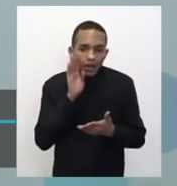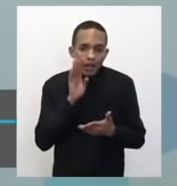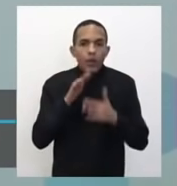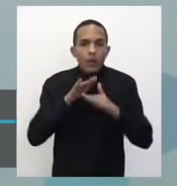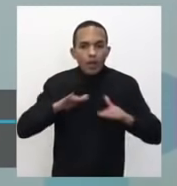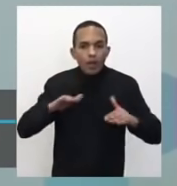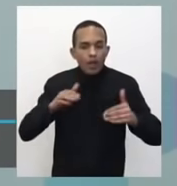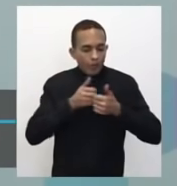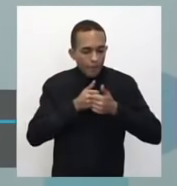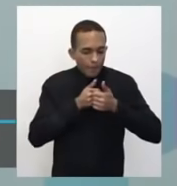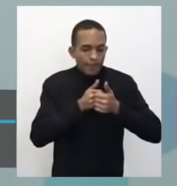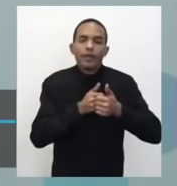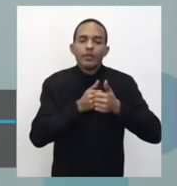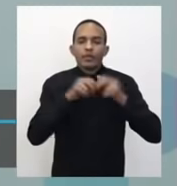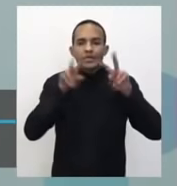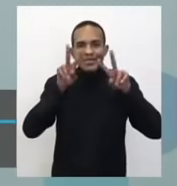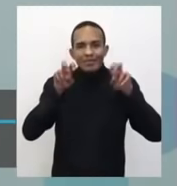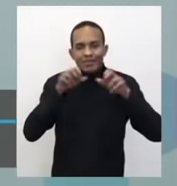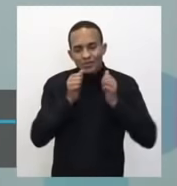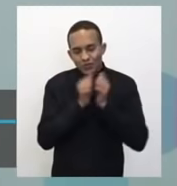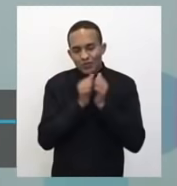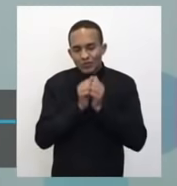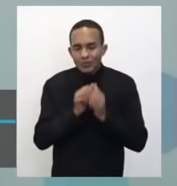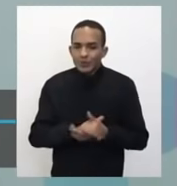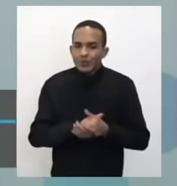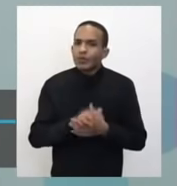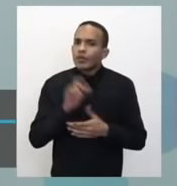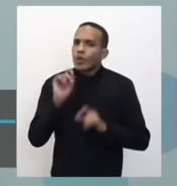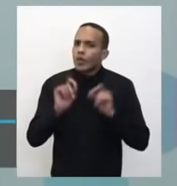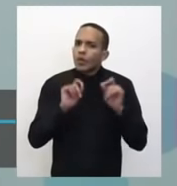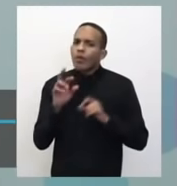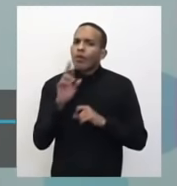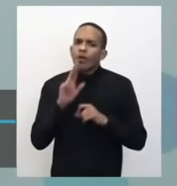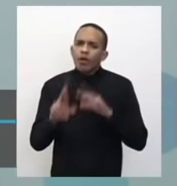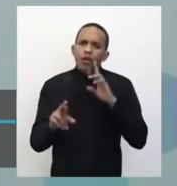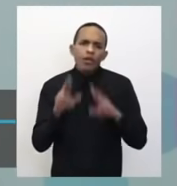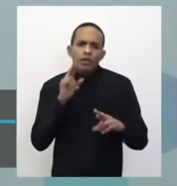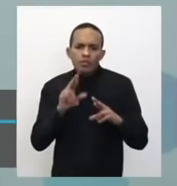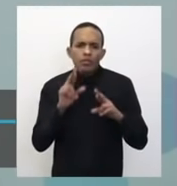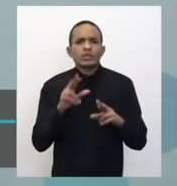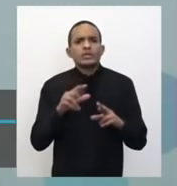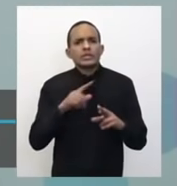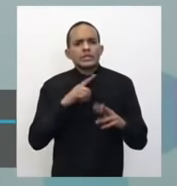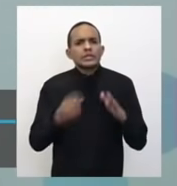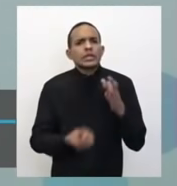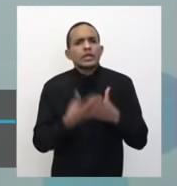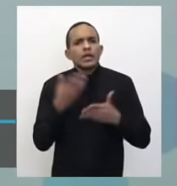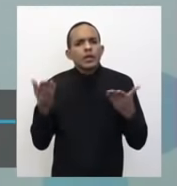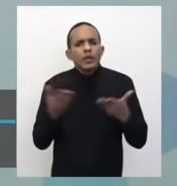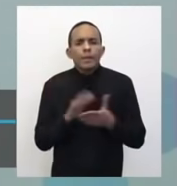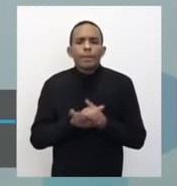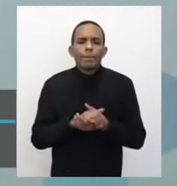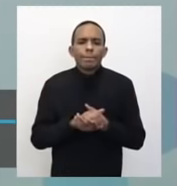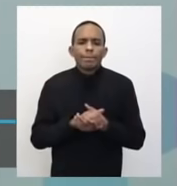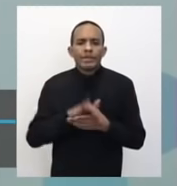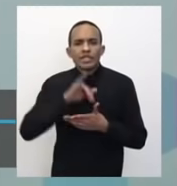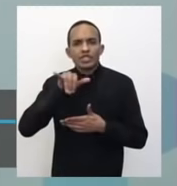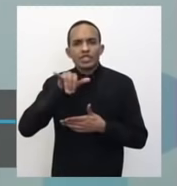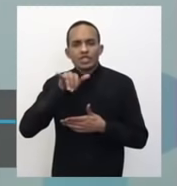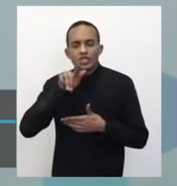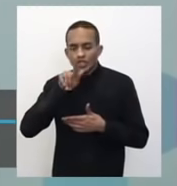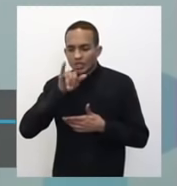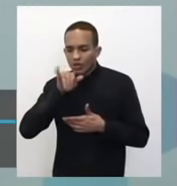estar acompanhando isso com eles, viu? Olha que respostas bem formuladas. A